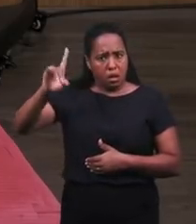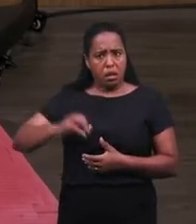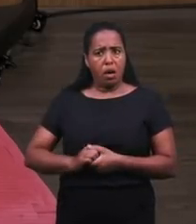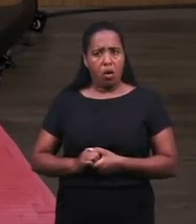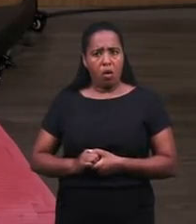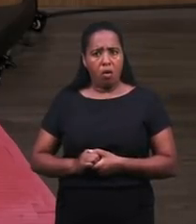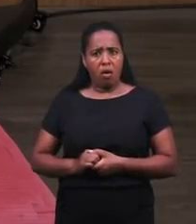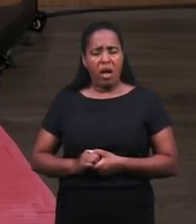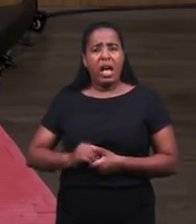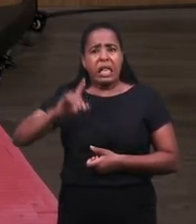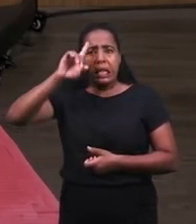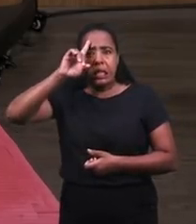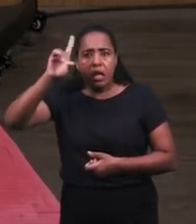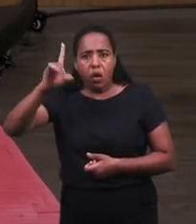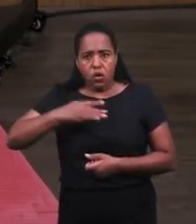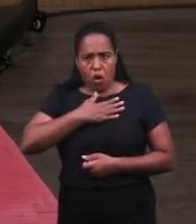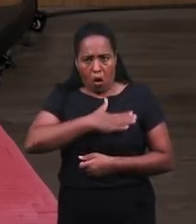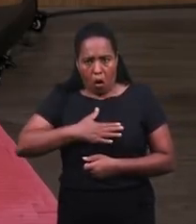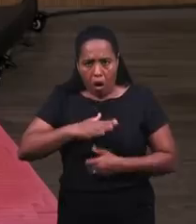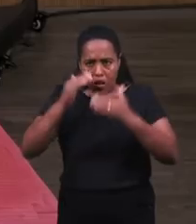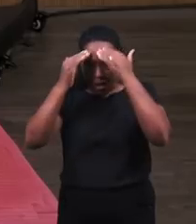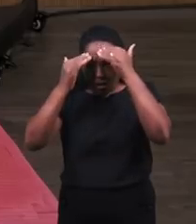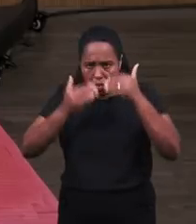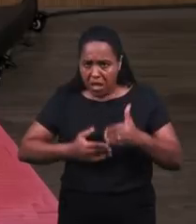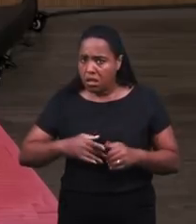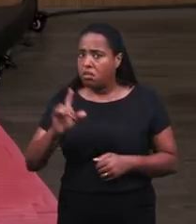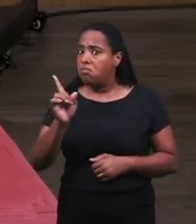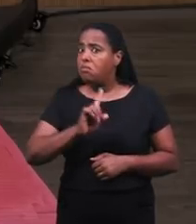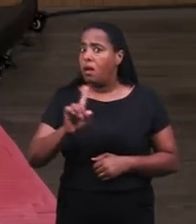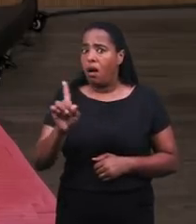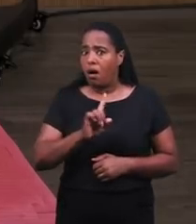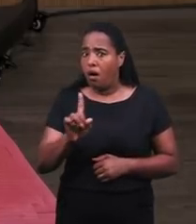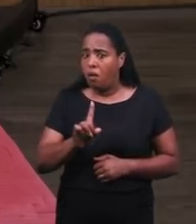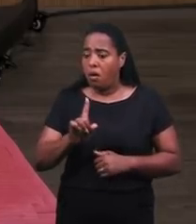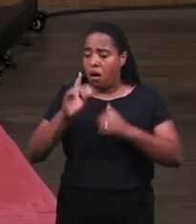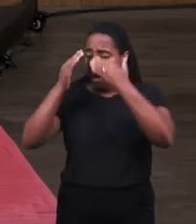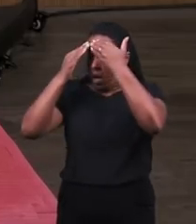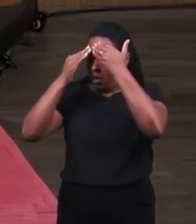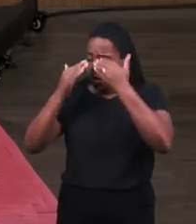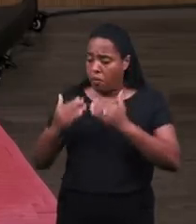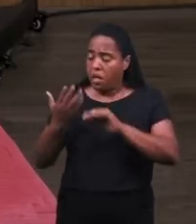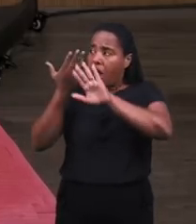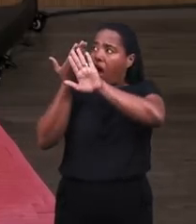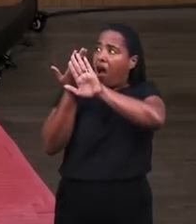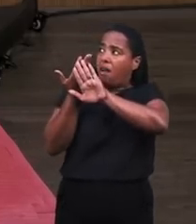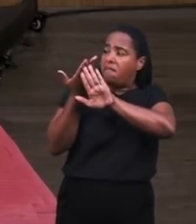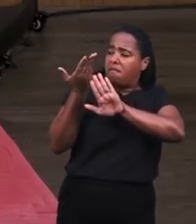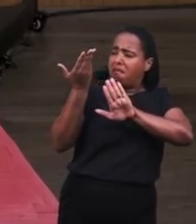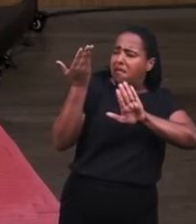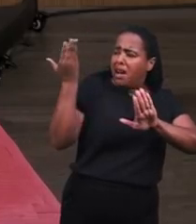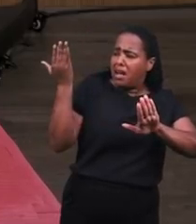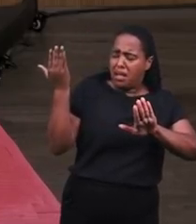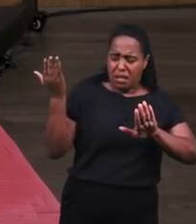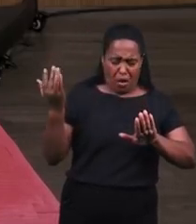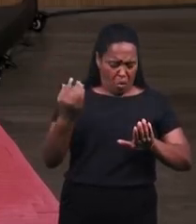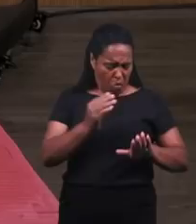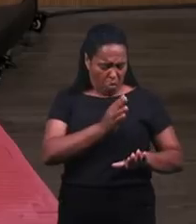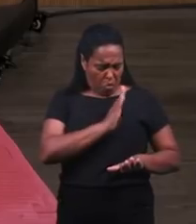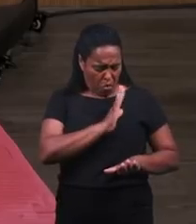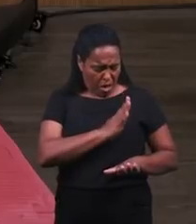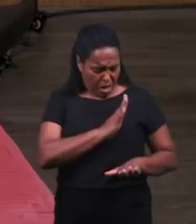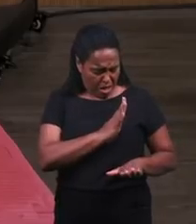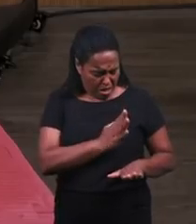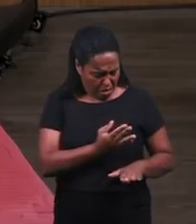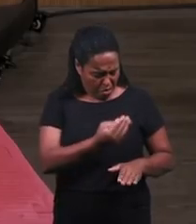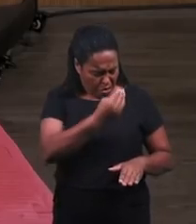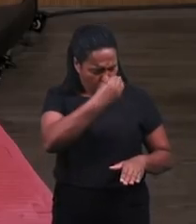a desobediência faz? Ela afasta o homem de Deus e o pecado entra no coração e deixa o coração